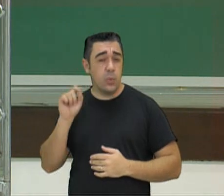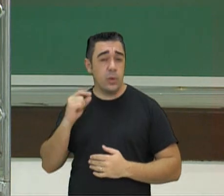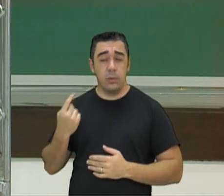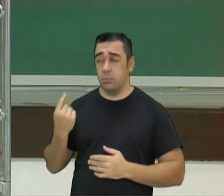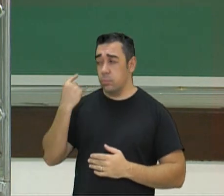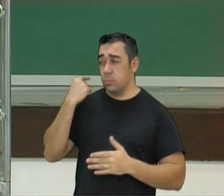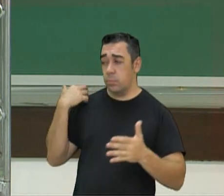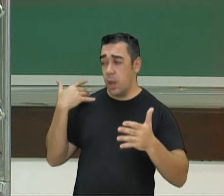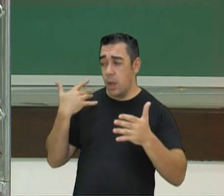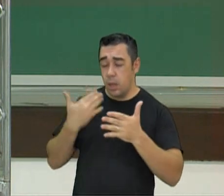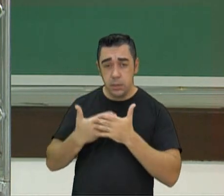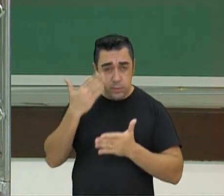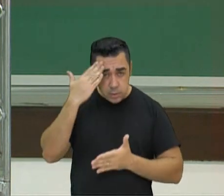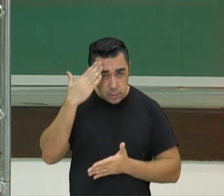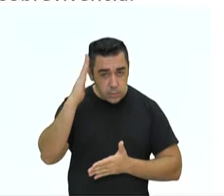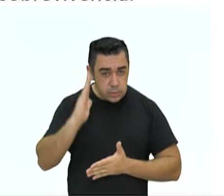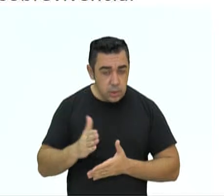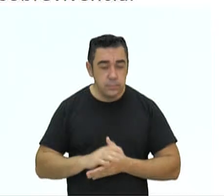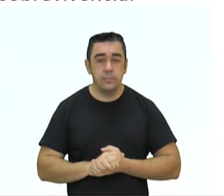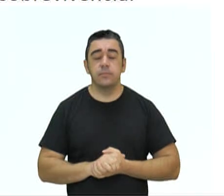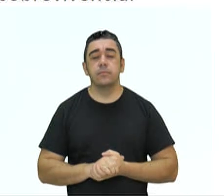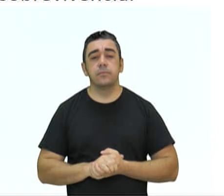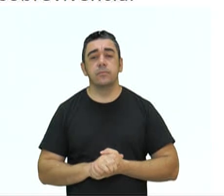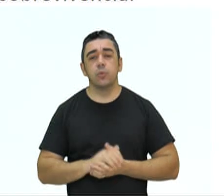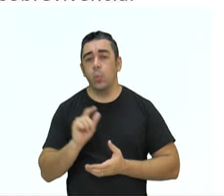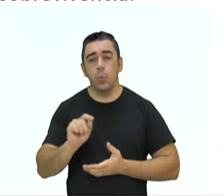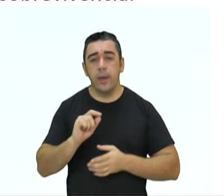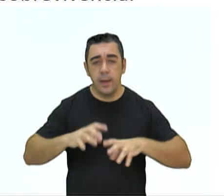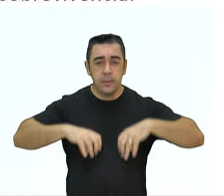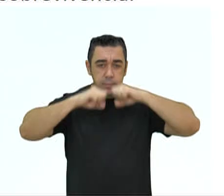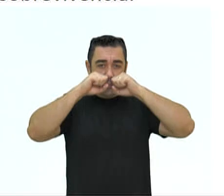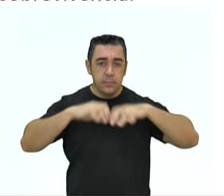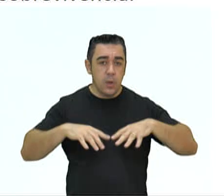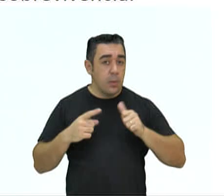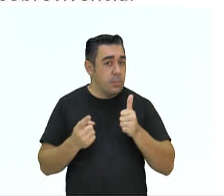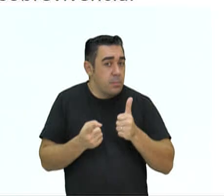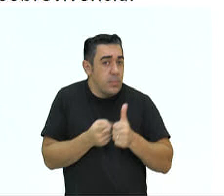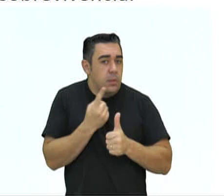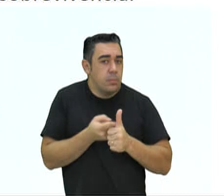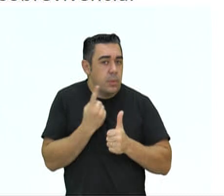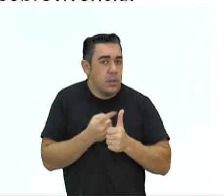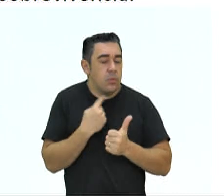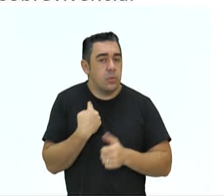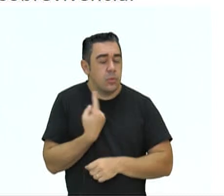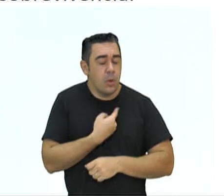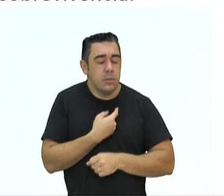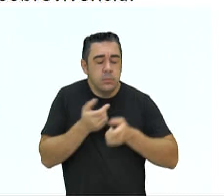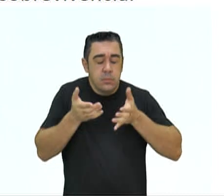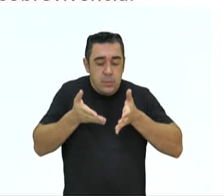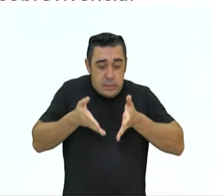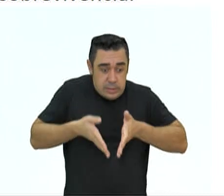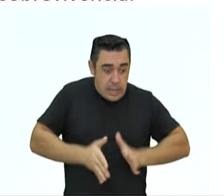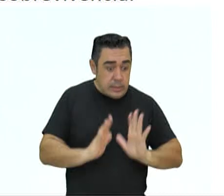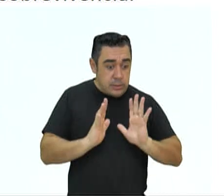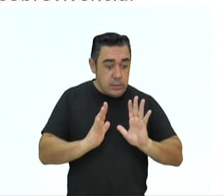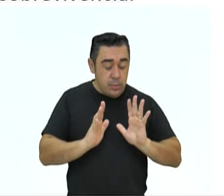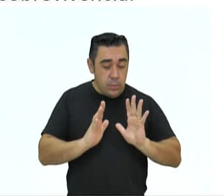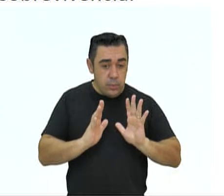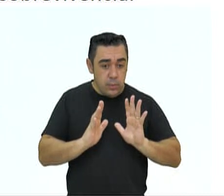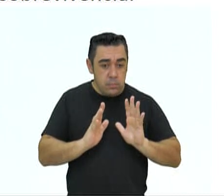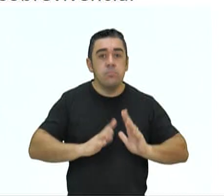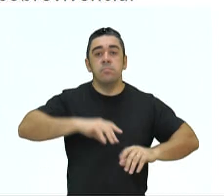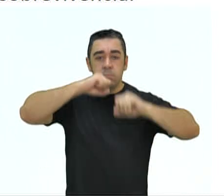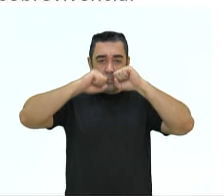já sabemos sobre respiração. Então, respiração o que é? É a primeira coisa que fazemos quando nascemos e a última que